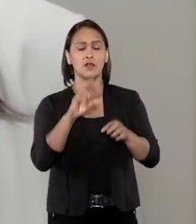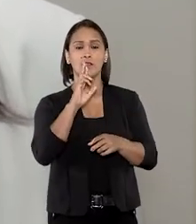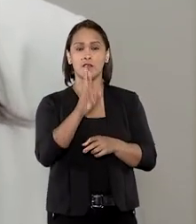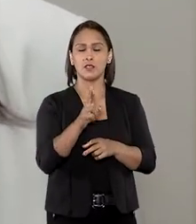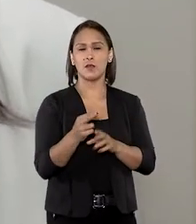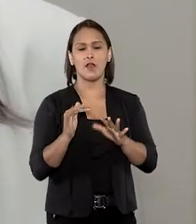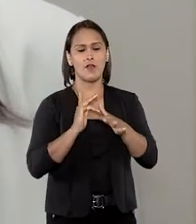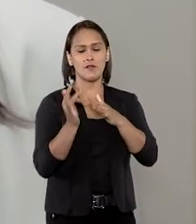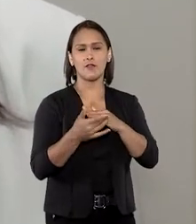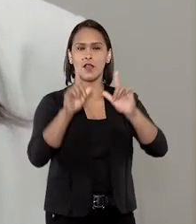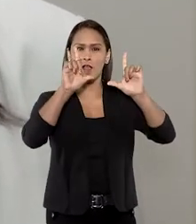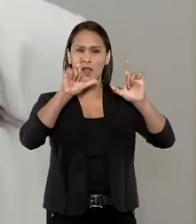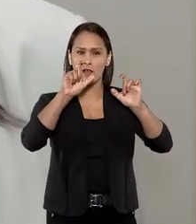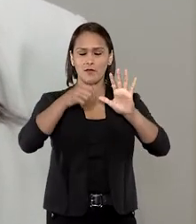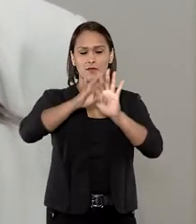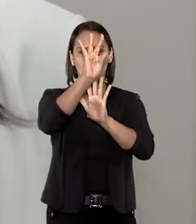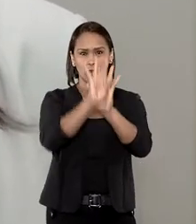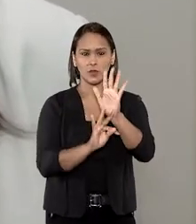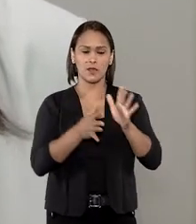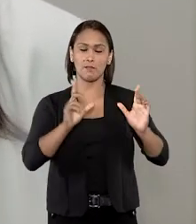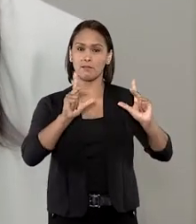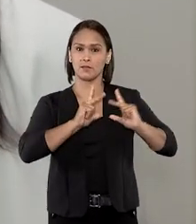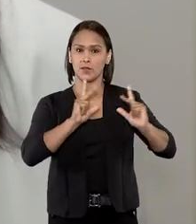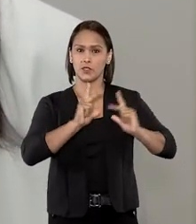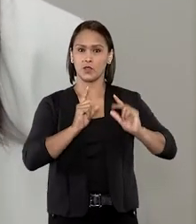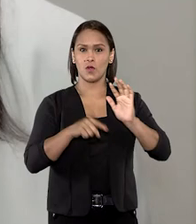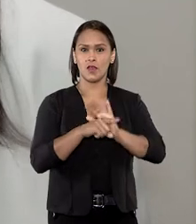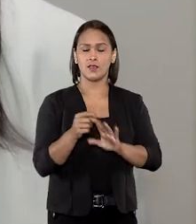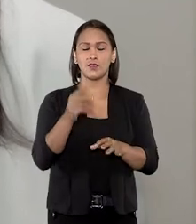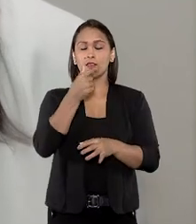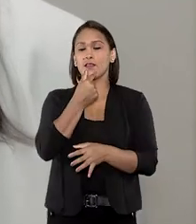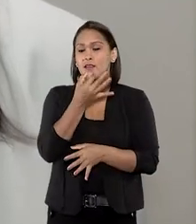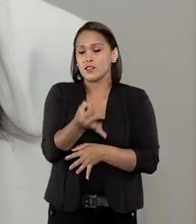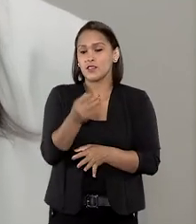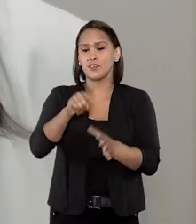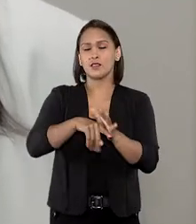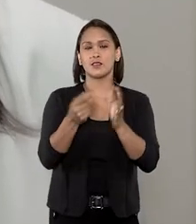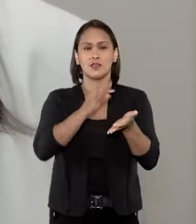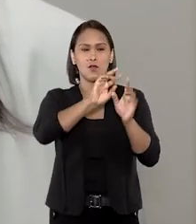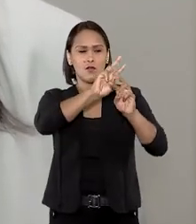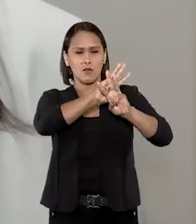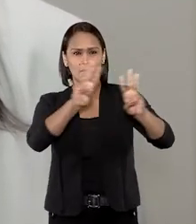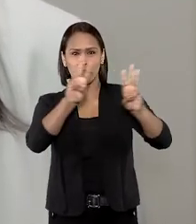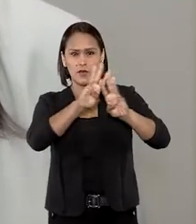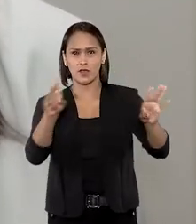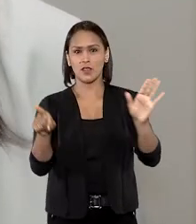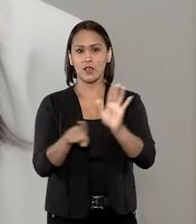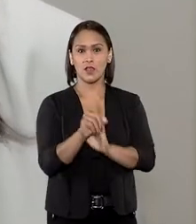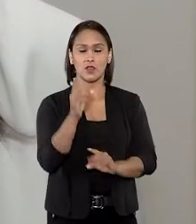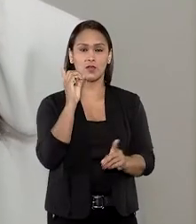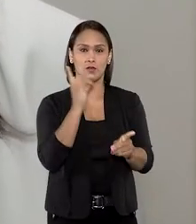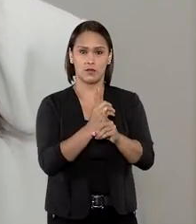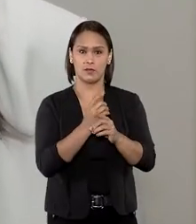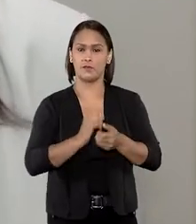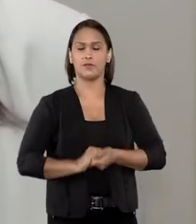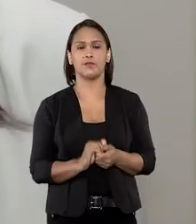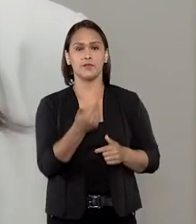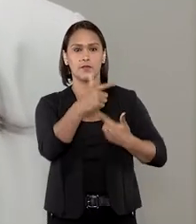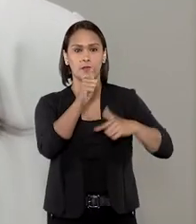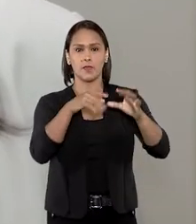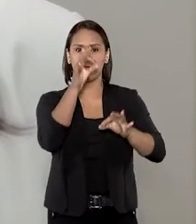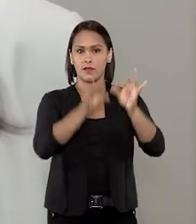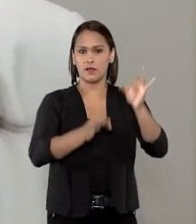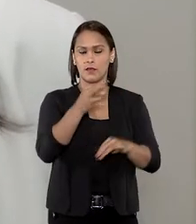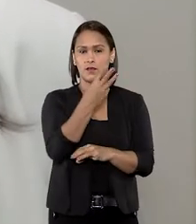os resultados referentes à foto ou texto em particular, sem a indicação do endereço das páginas em que se encontram. E em